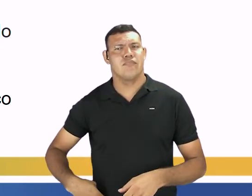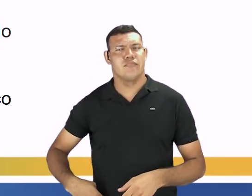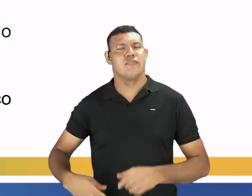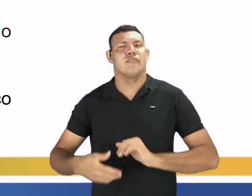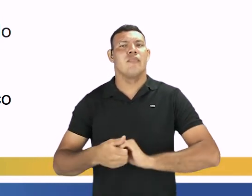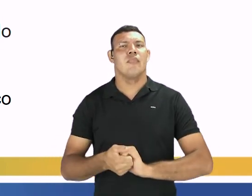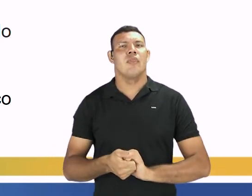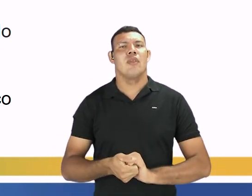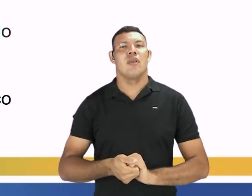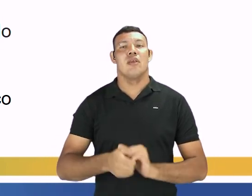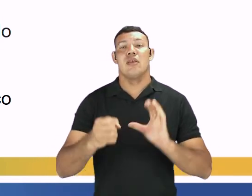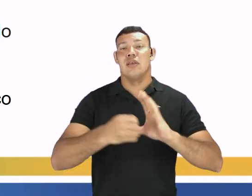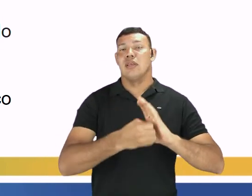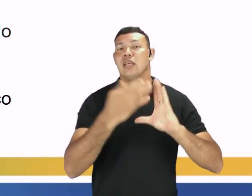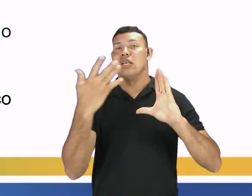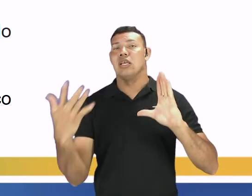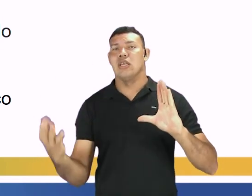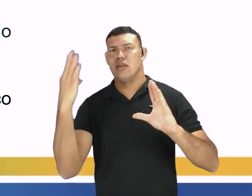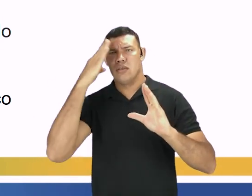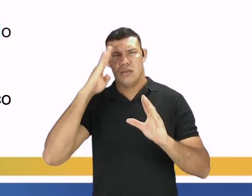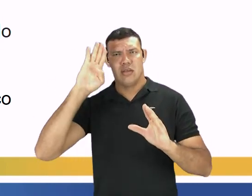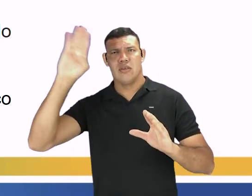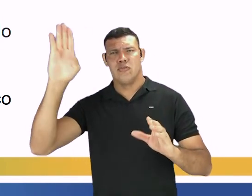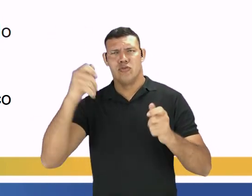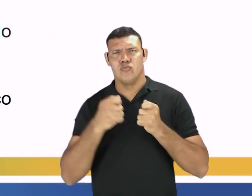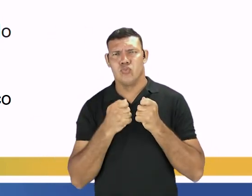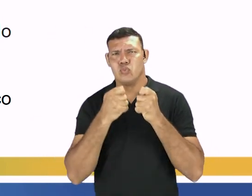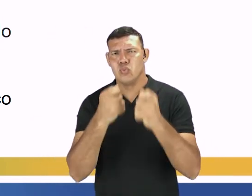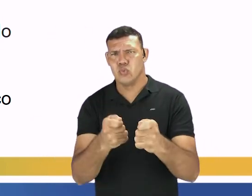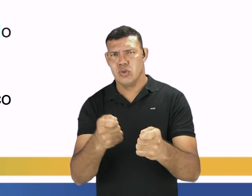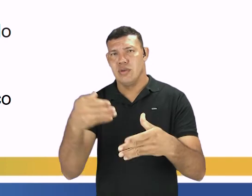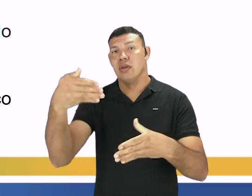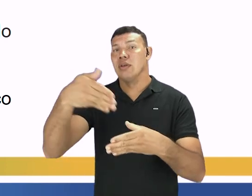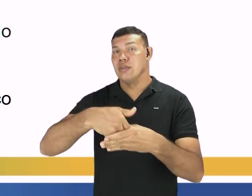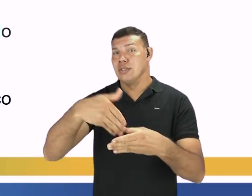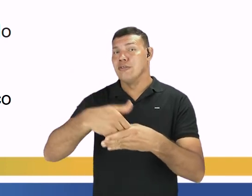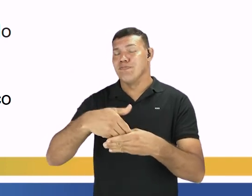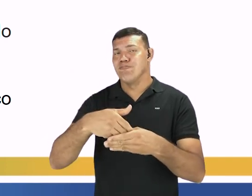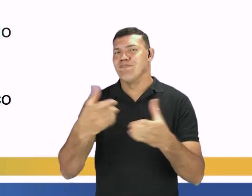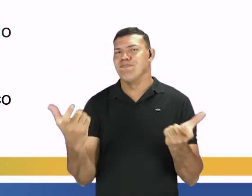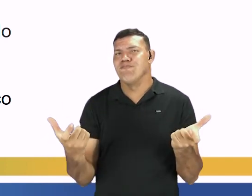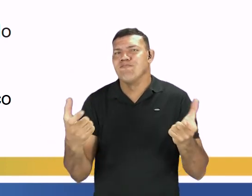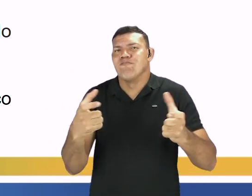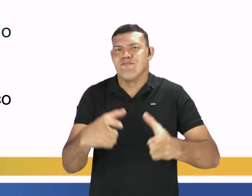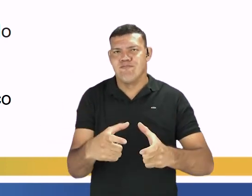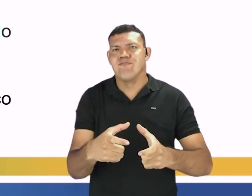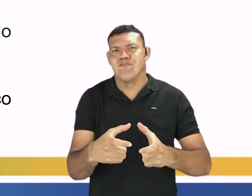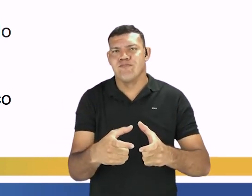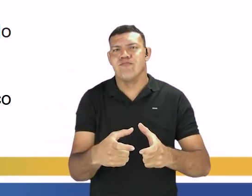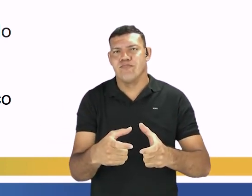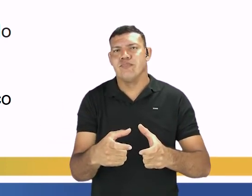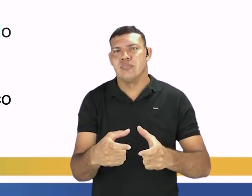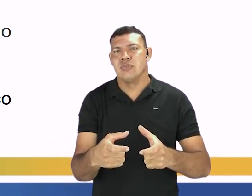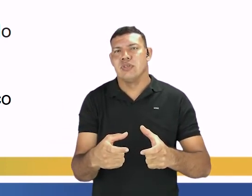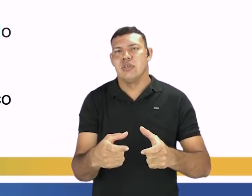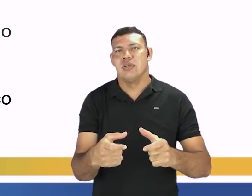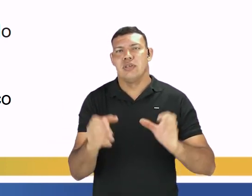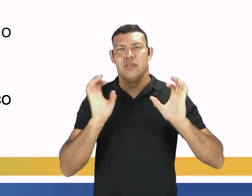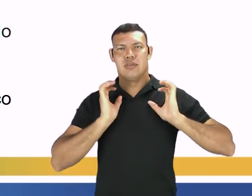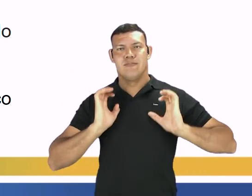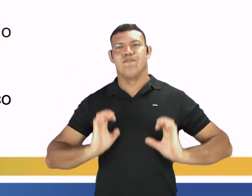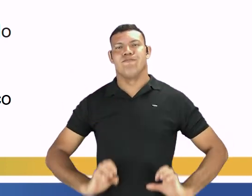suas principais características o controle do voto, o que limitava, portanto, o exercício da